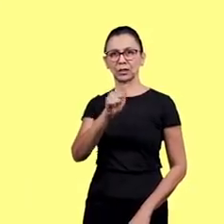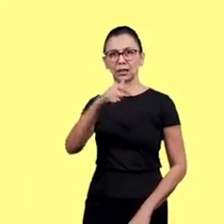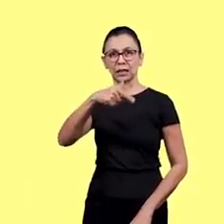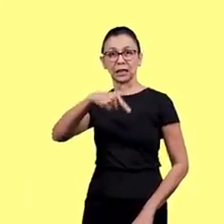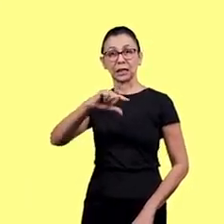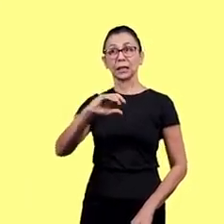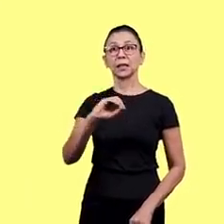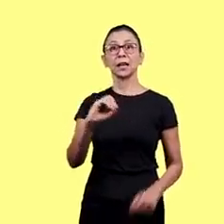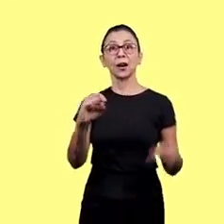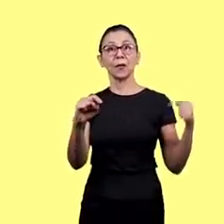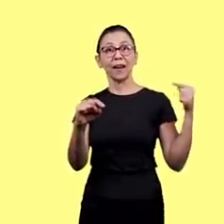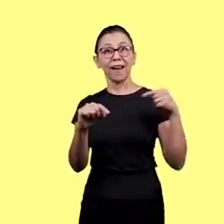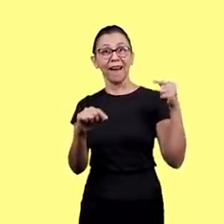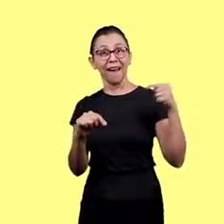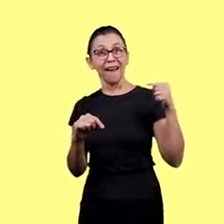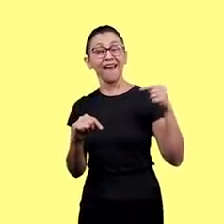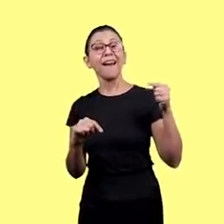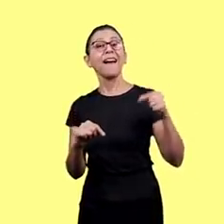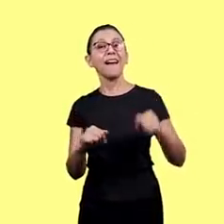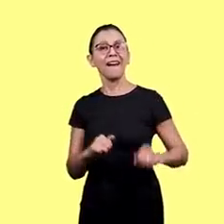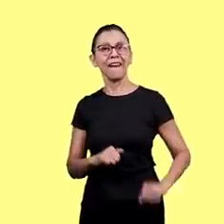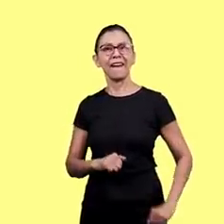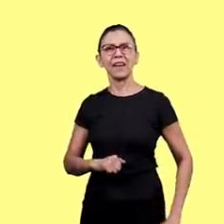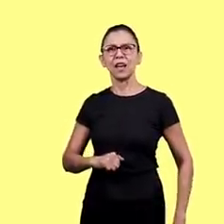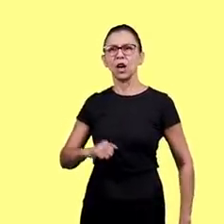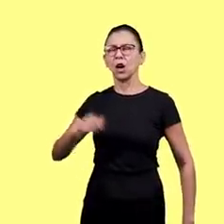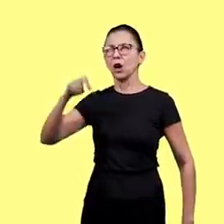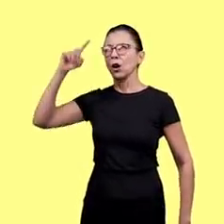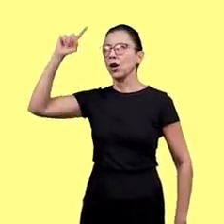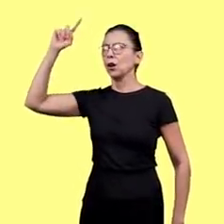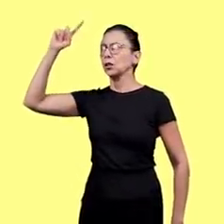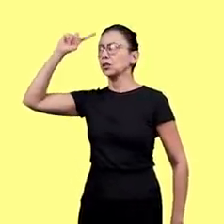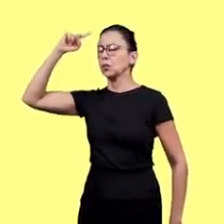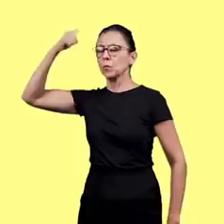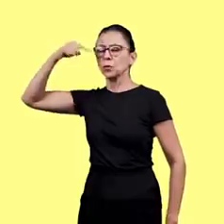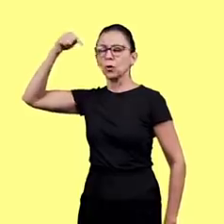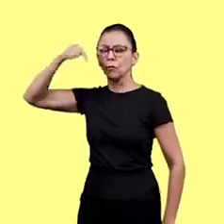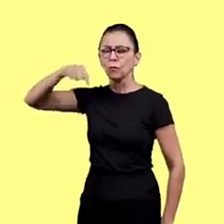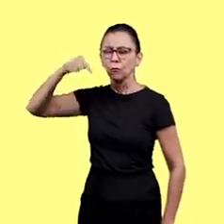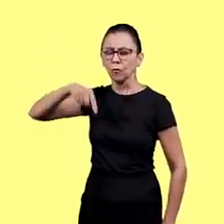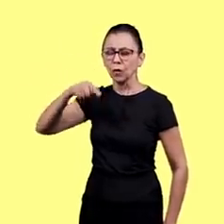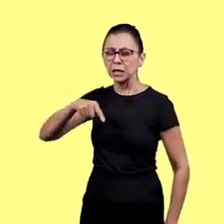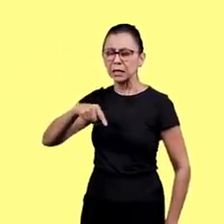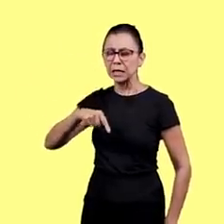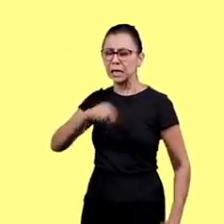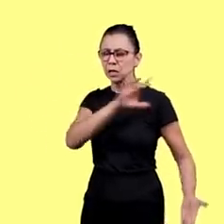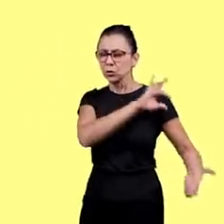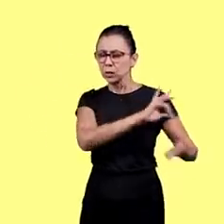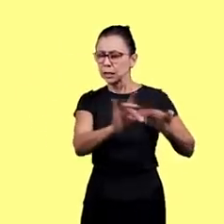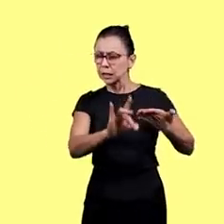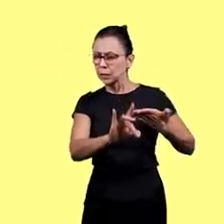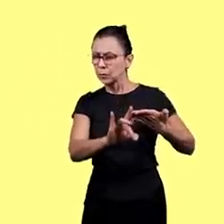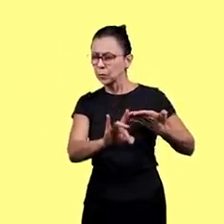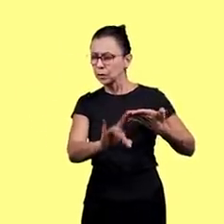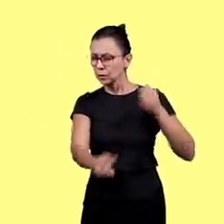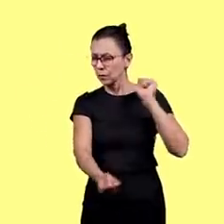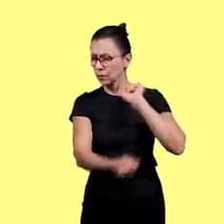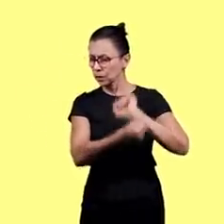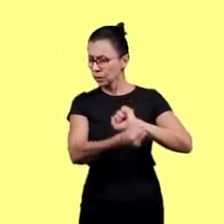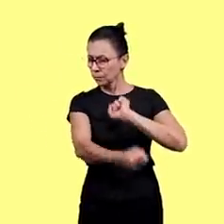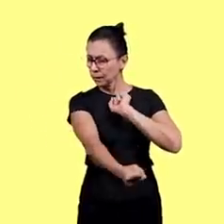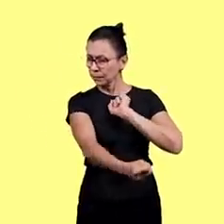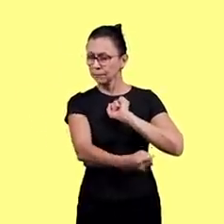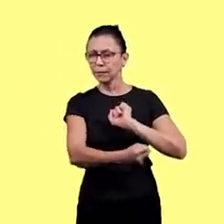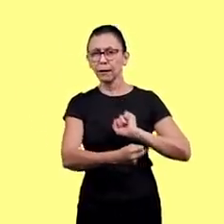o Senhor disse para Gideão que Gideão iria livrar o povo de Israel das mãos dos midianitas e